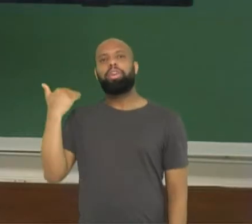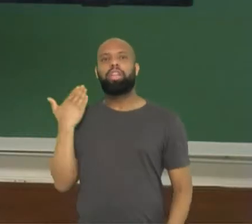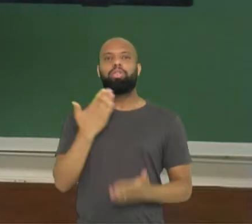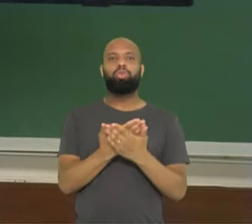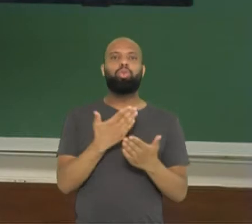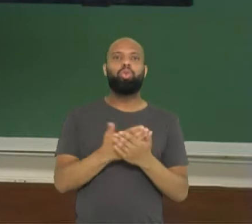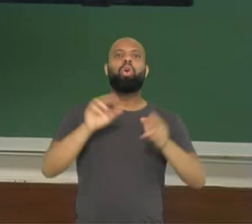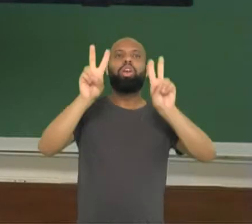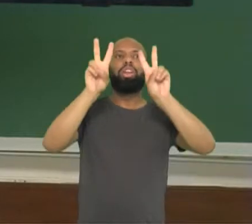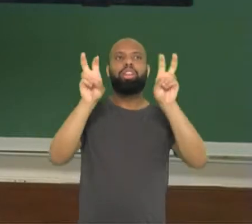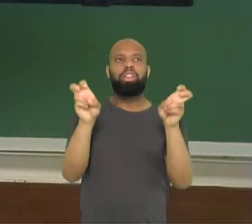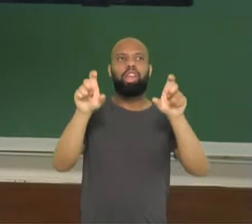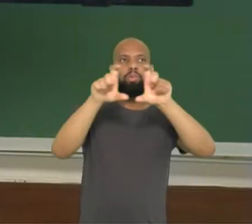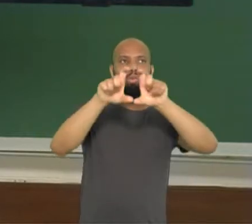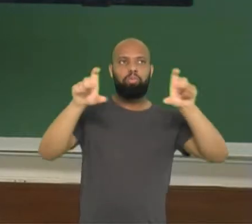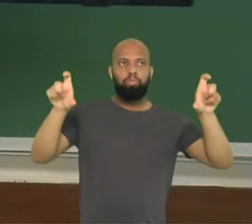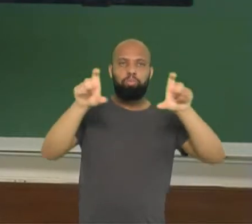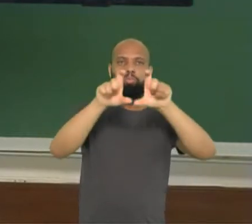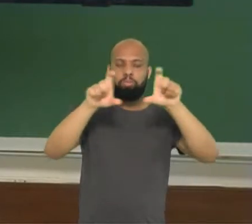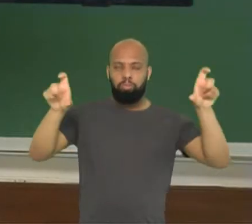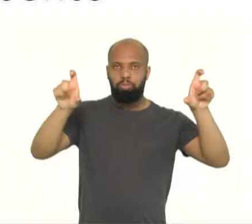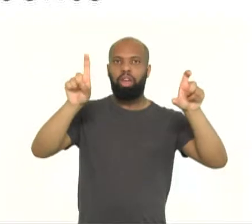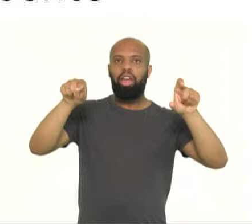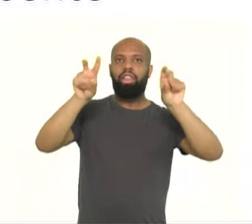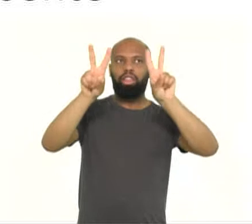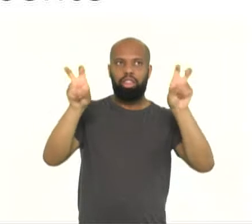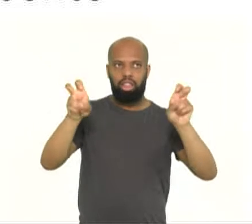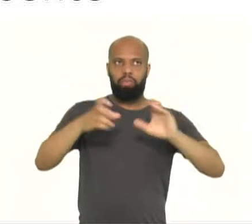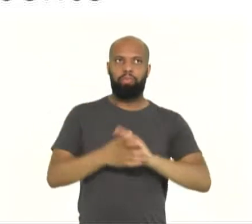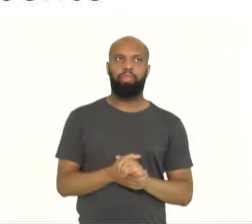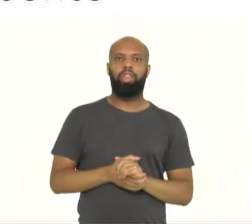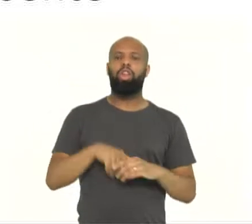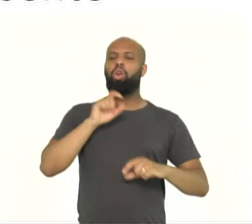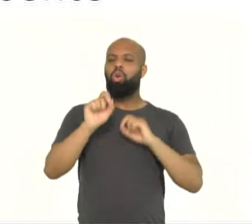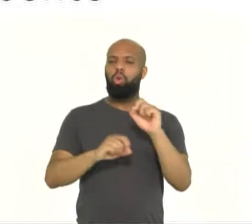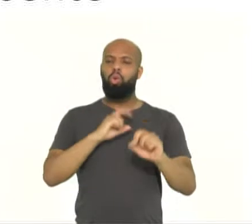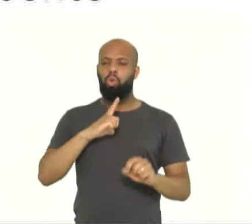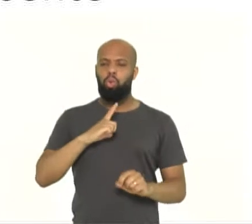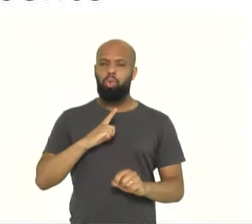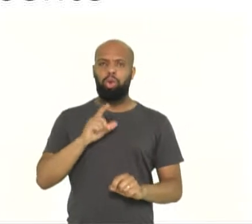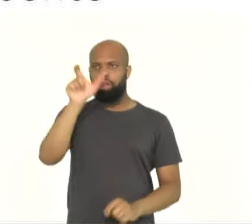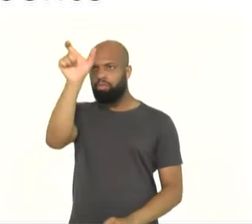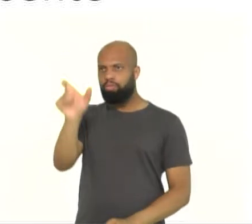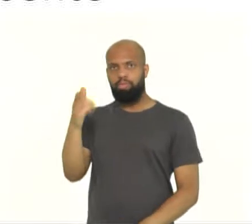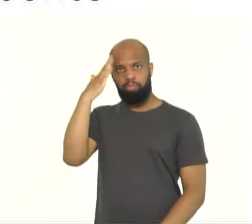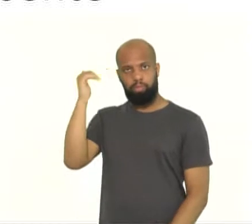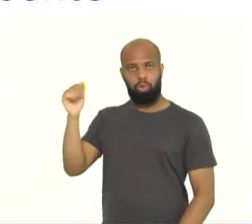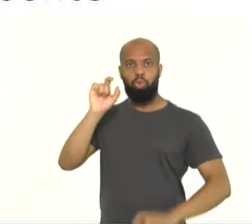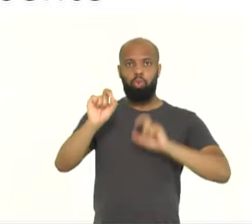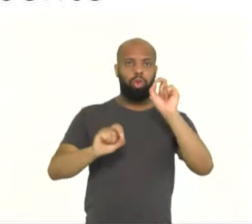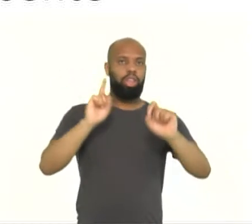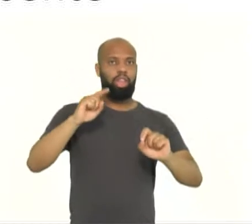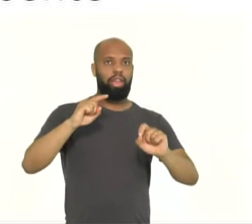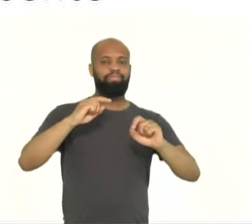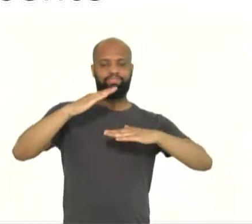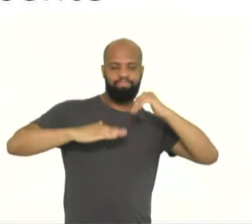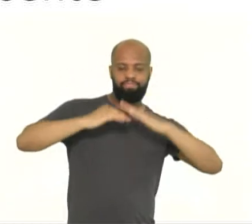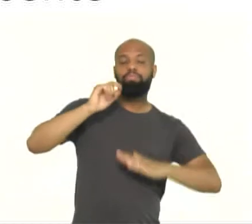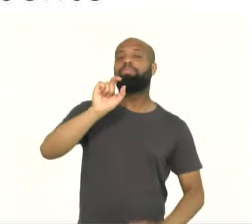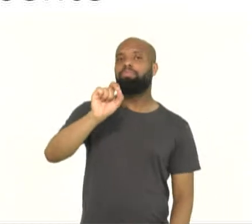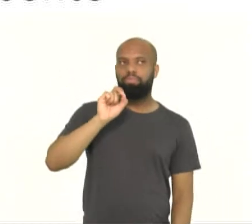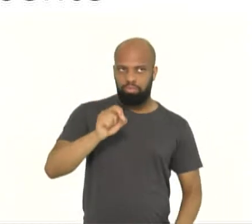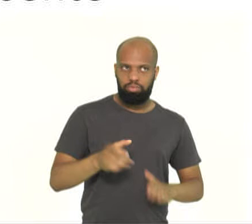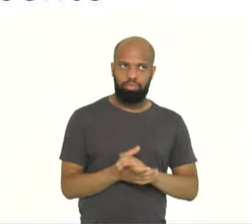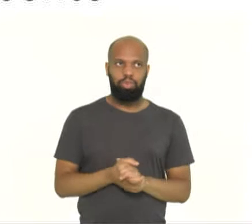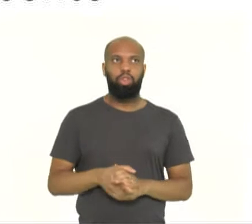classe passada, teníamos o título A que se dedicam estas personalidades? Lembram da aula?